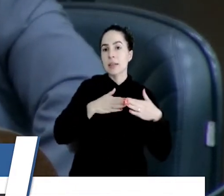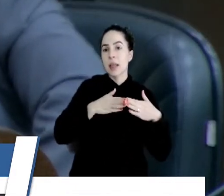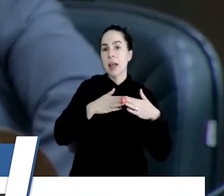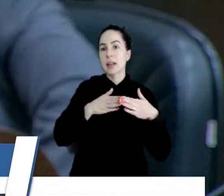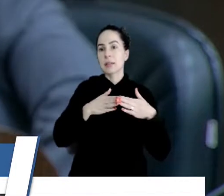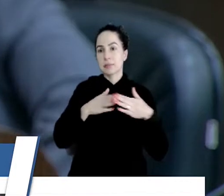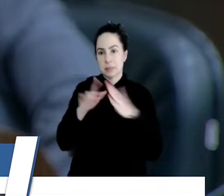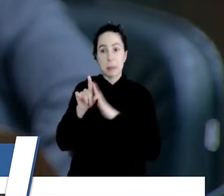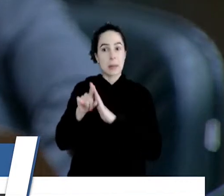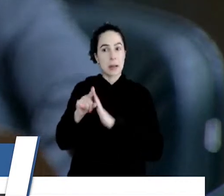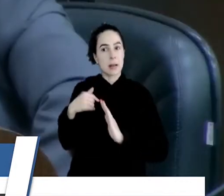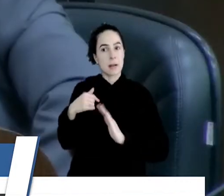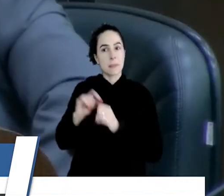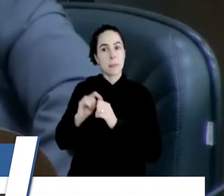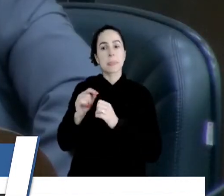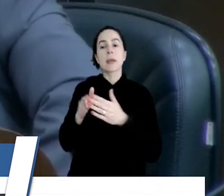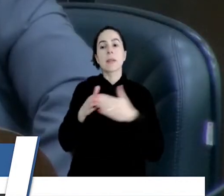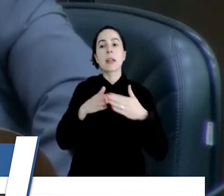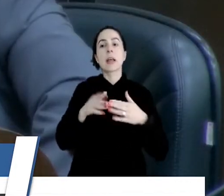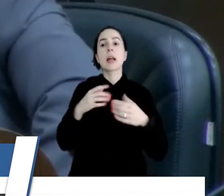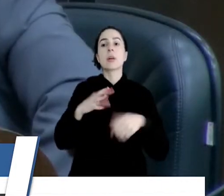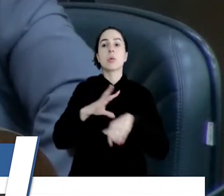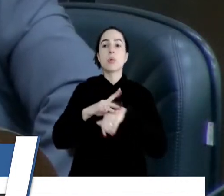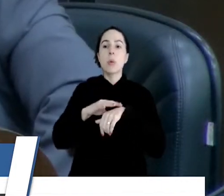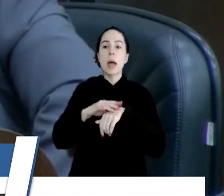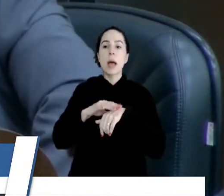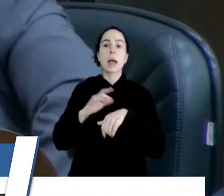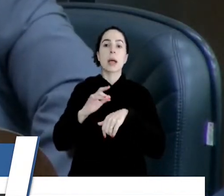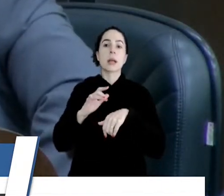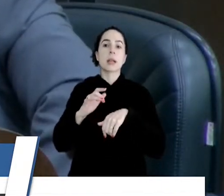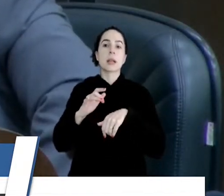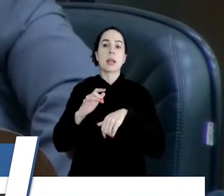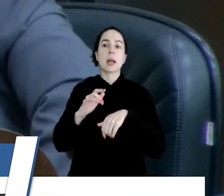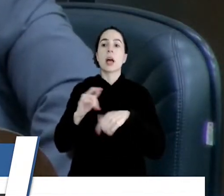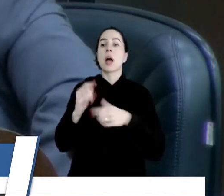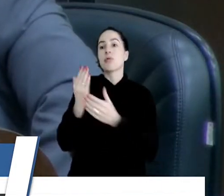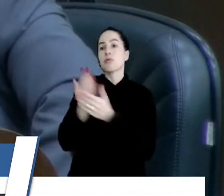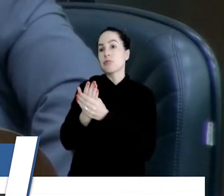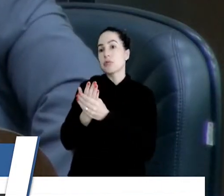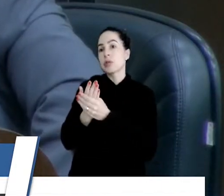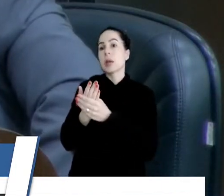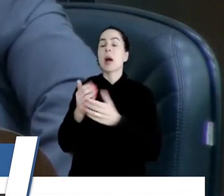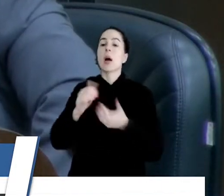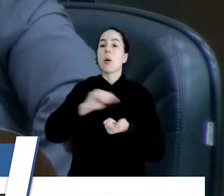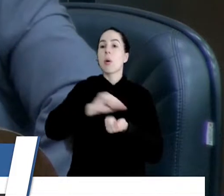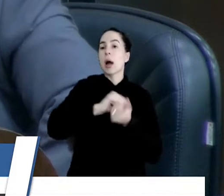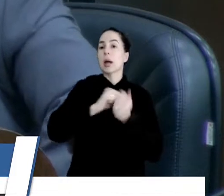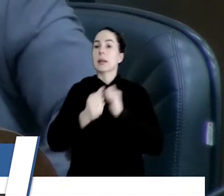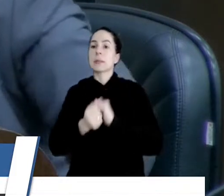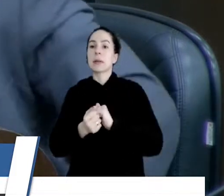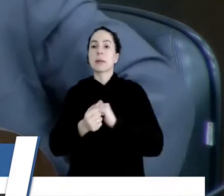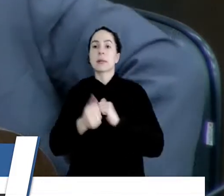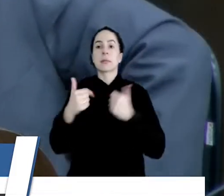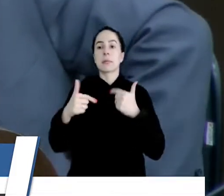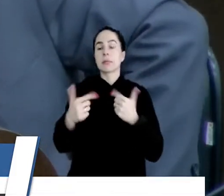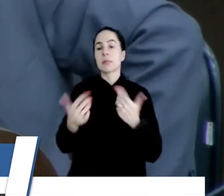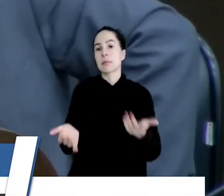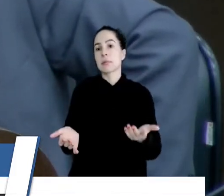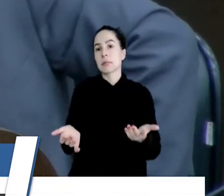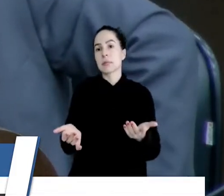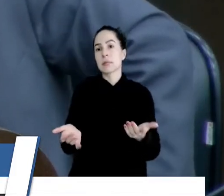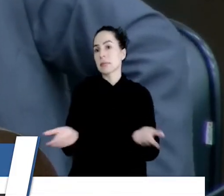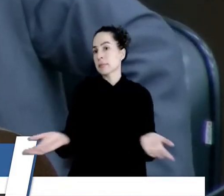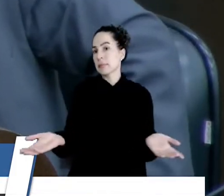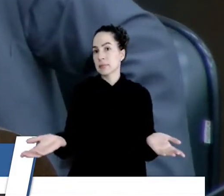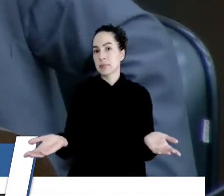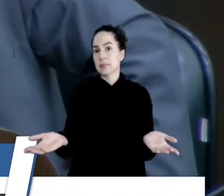por motivo de saúde, por judicial, readaptação funcional, é à disposição. E